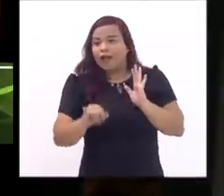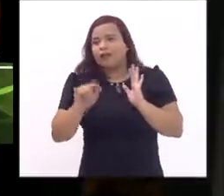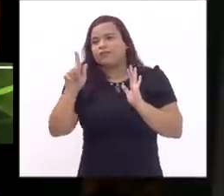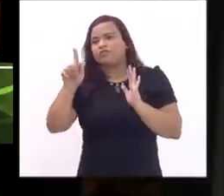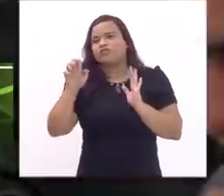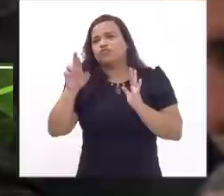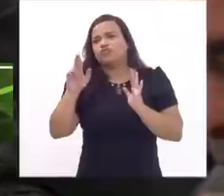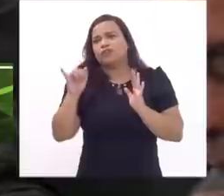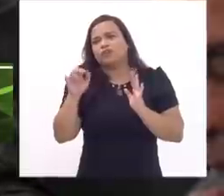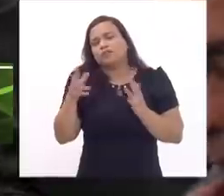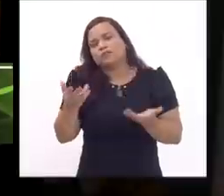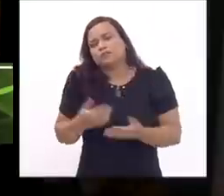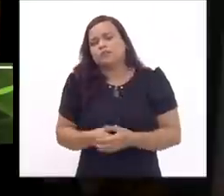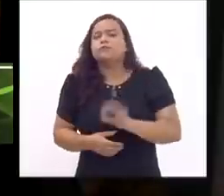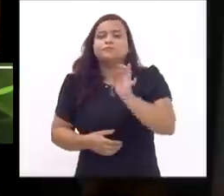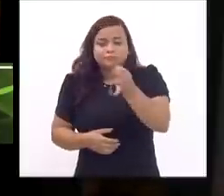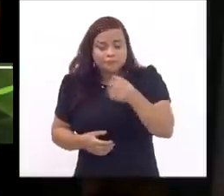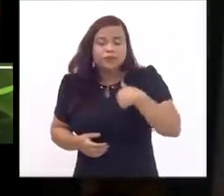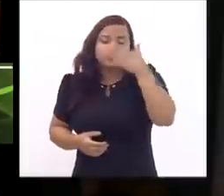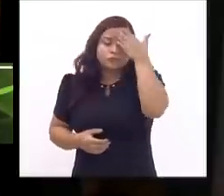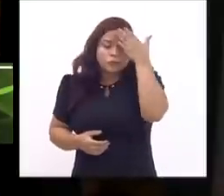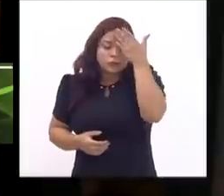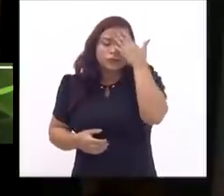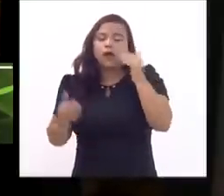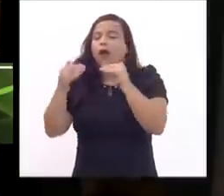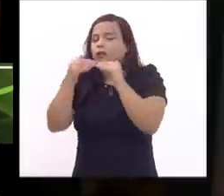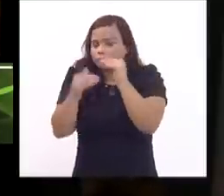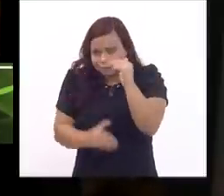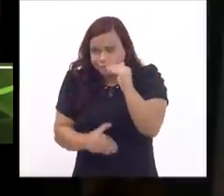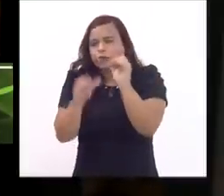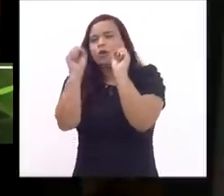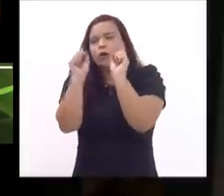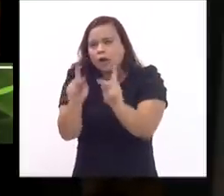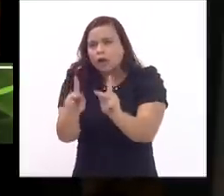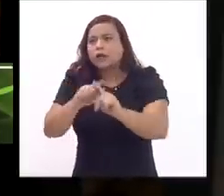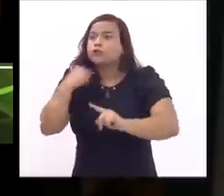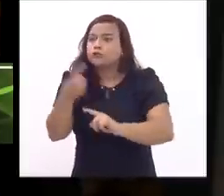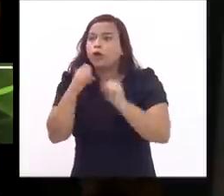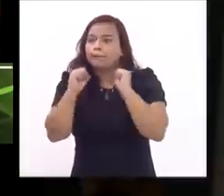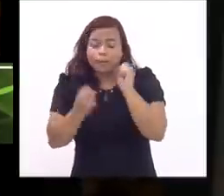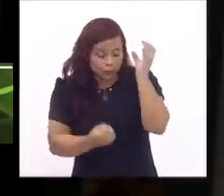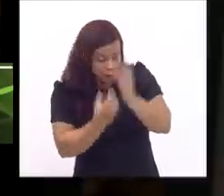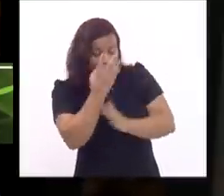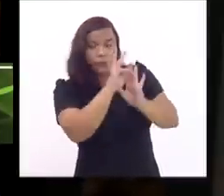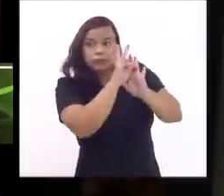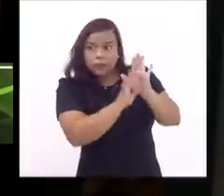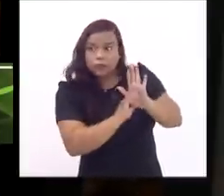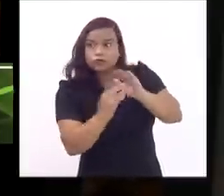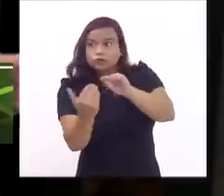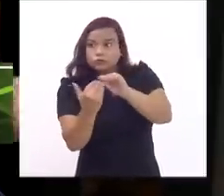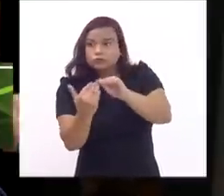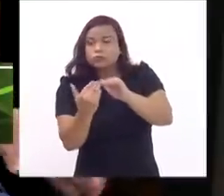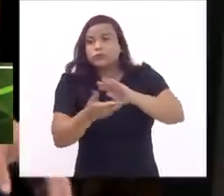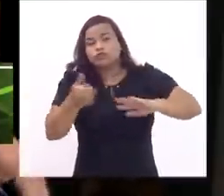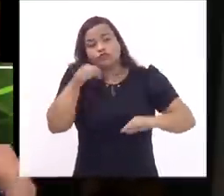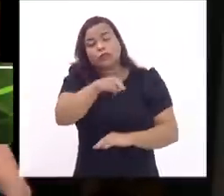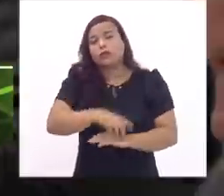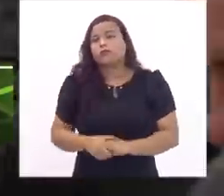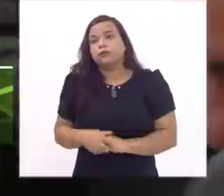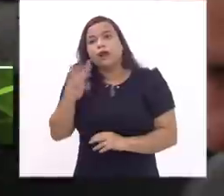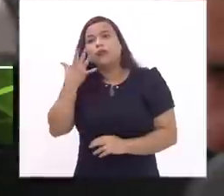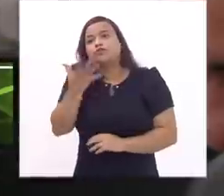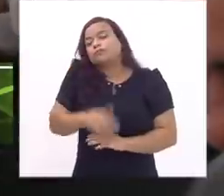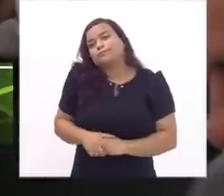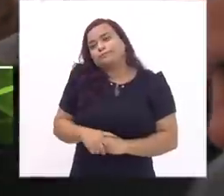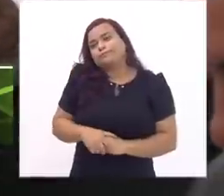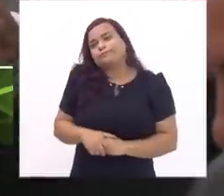acordo sobre esse projeto. Não, eu compreendo. Por que a gente não começa a trabalhar pela construção de um texto pactuado e retira esse de pauta?